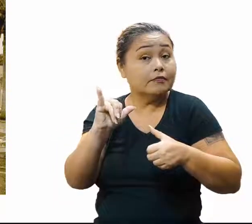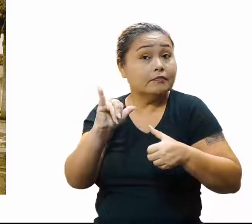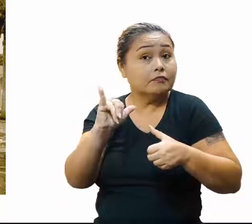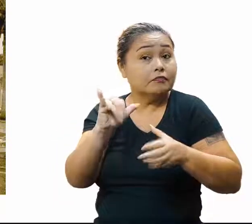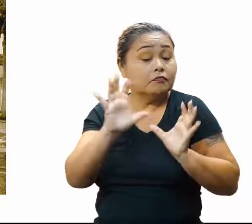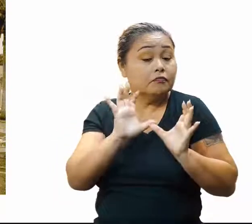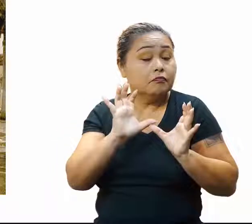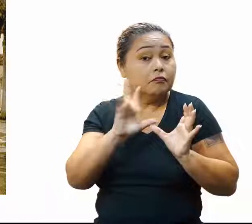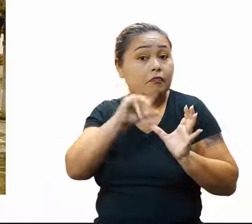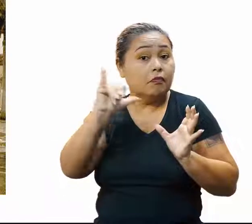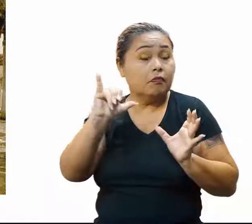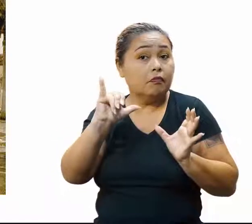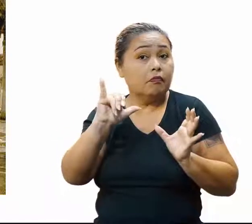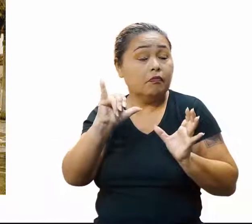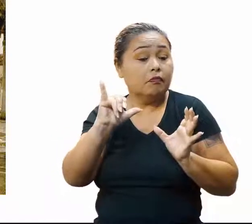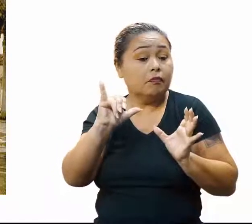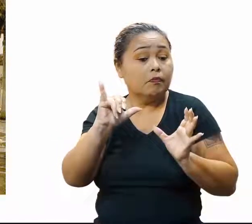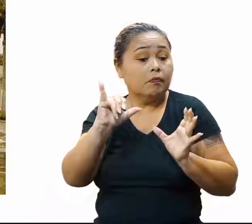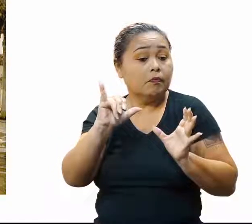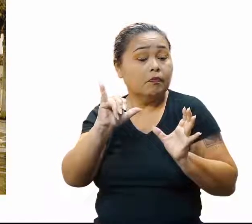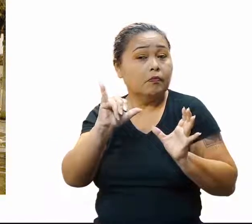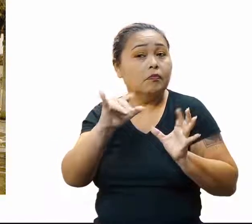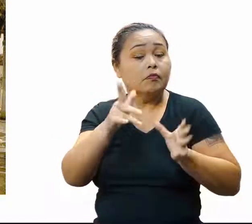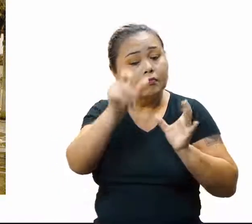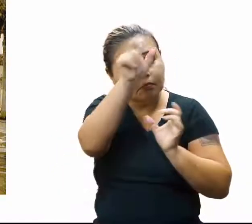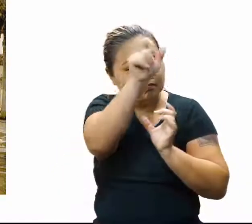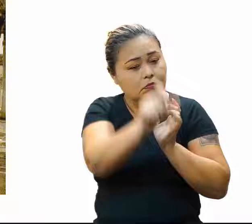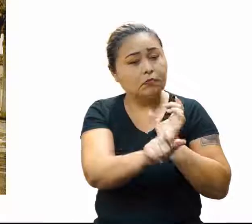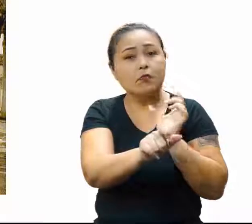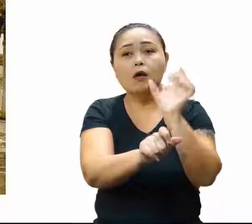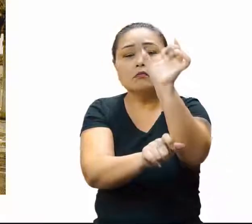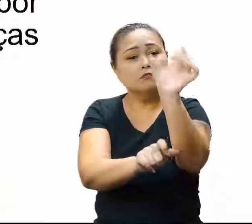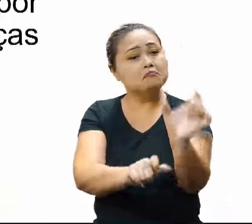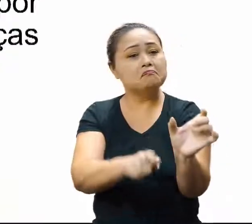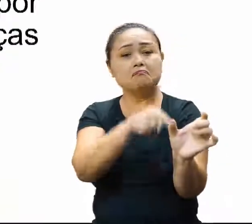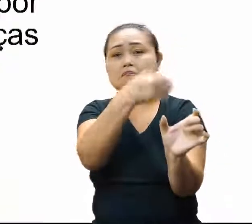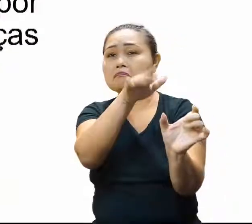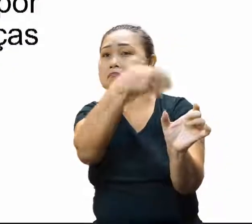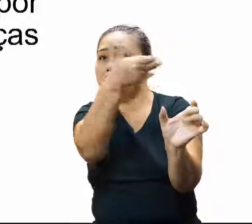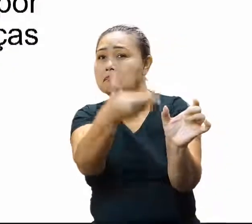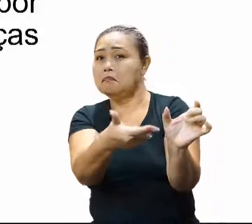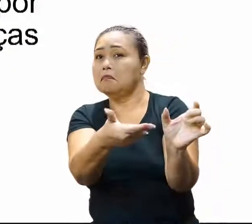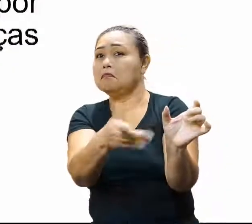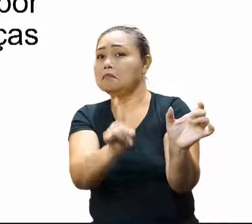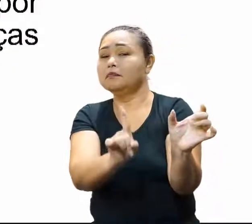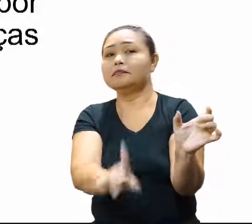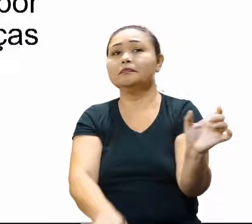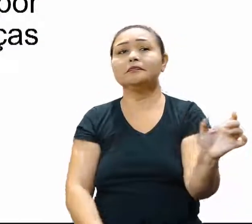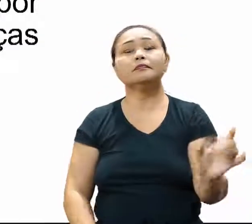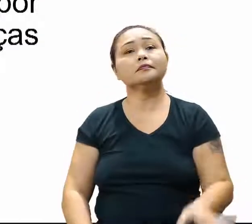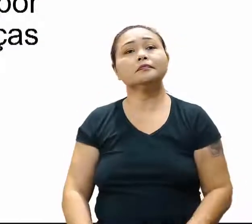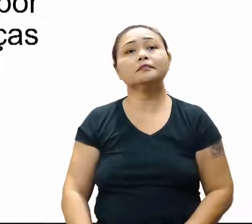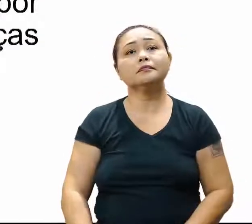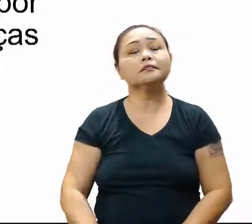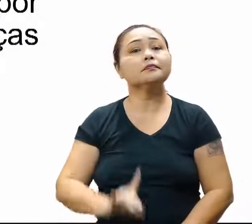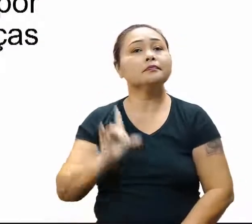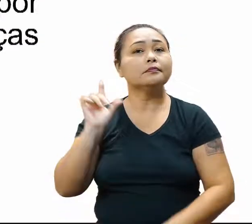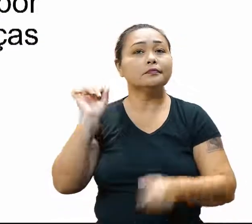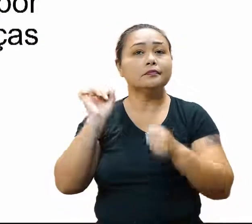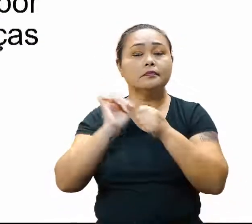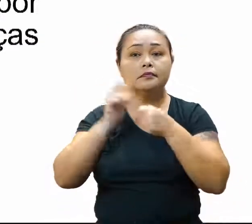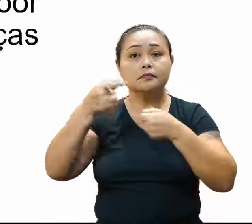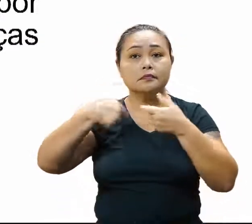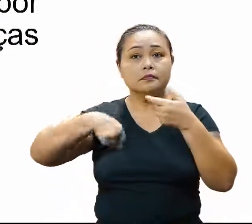vai acabar se tornando uma figura ímpar dessa região. A produção do